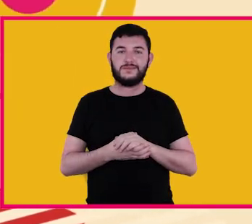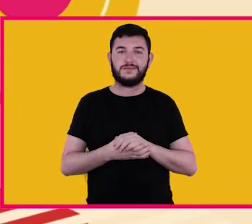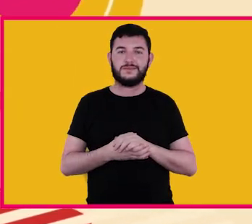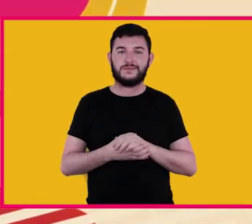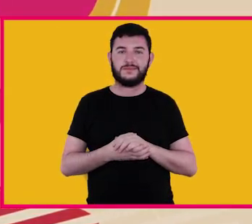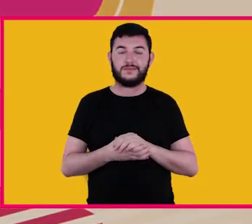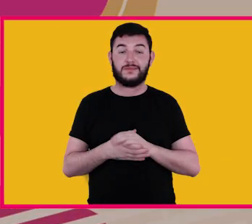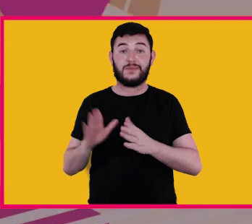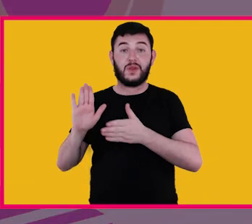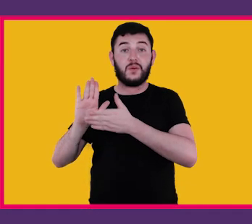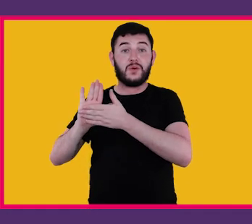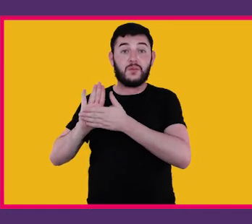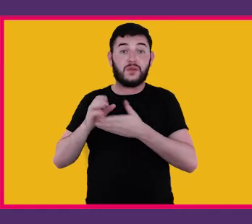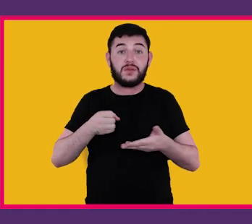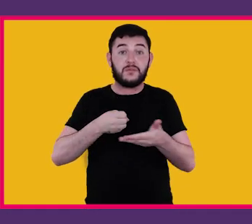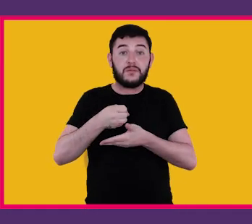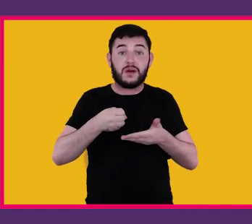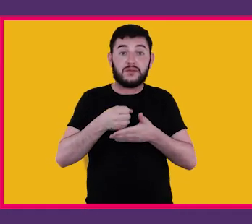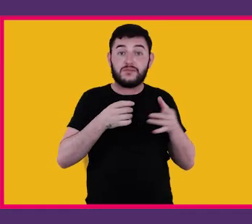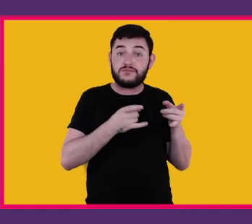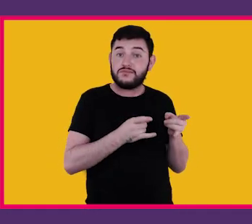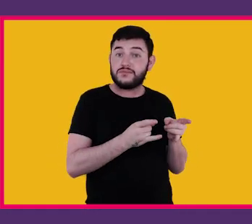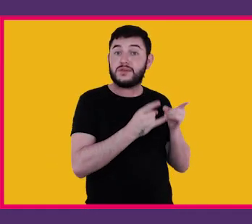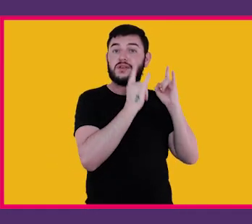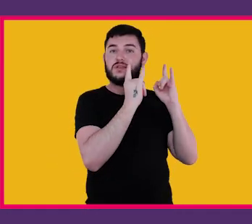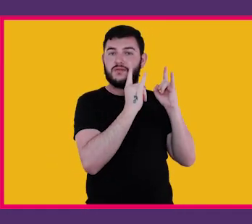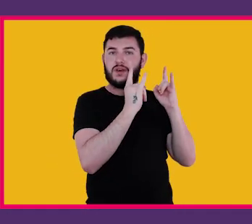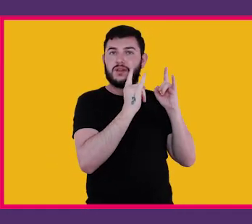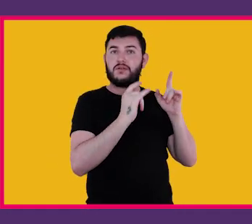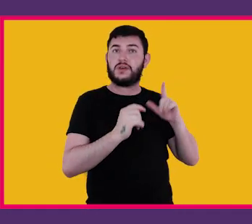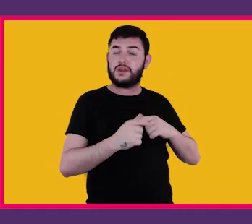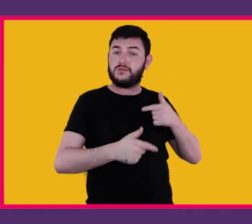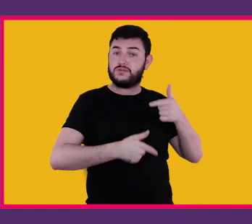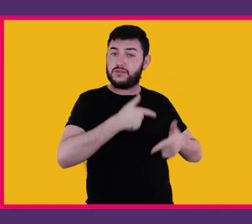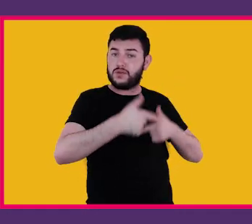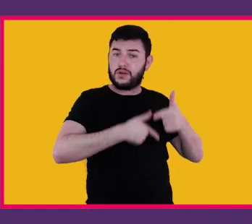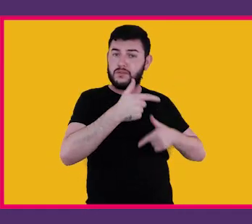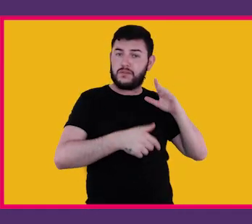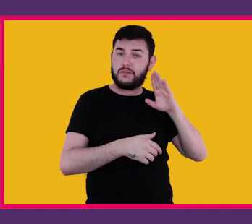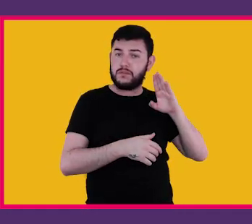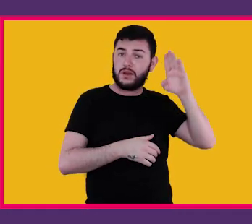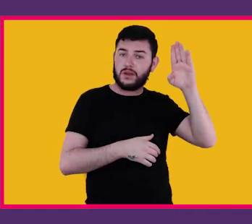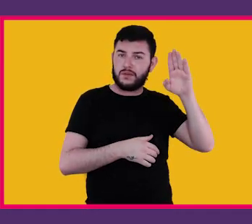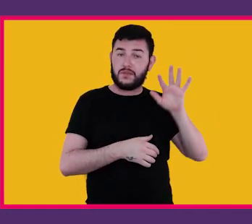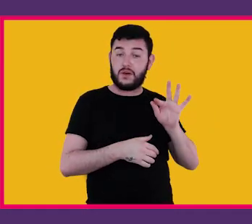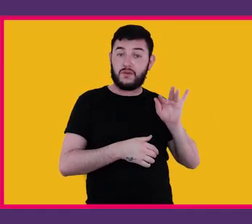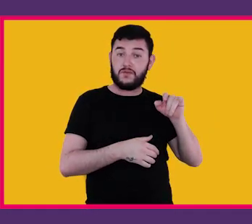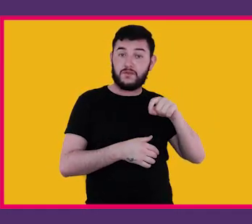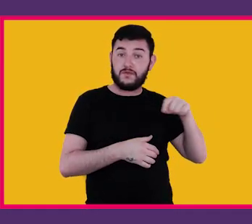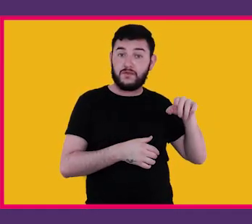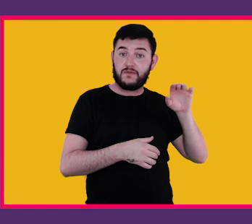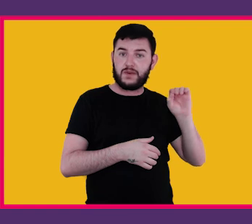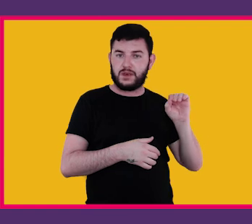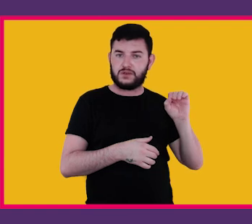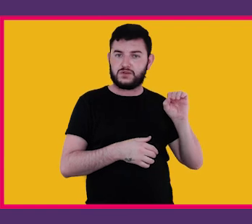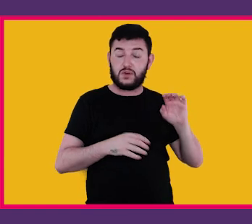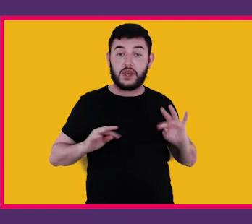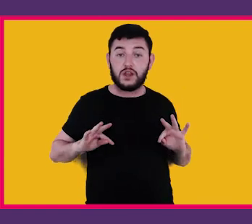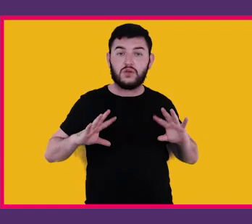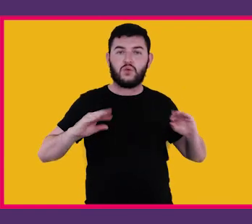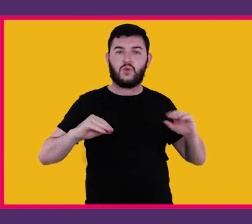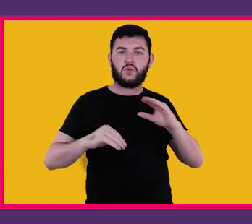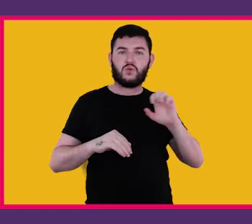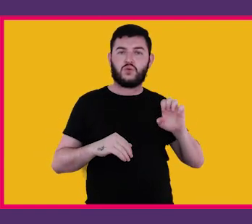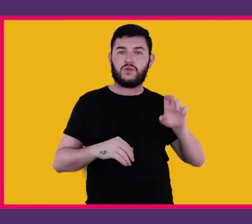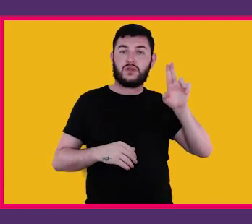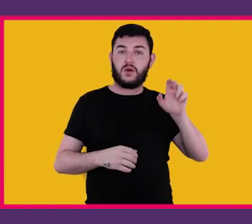O núcleo básico é uma edificação que reúne toda a parte programática que foi considerada primordial, portanto fixa, para constar em todos os Céus da Cultura que